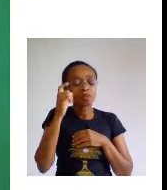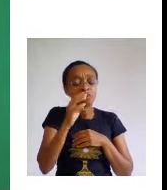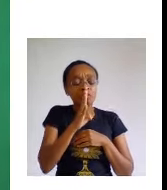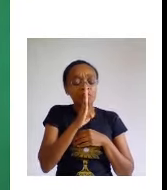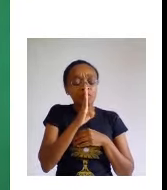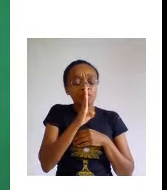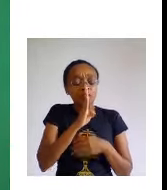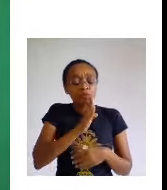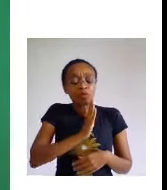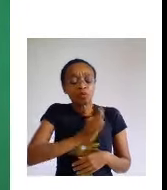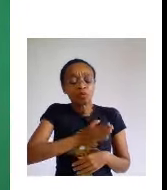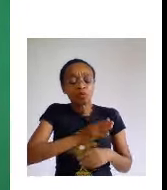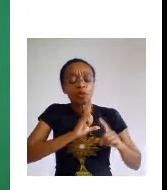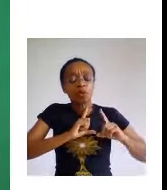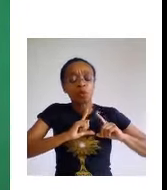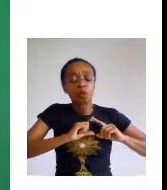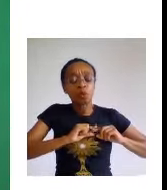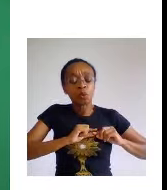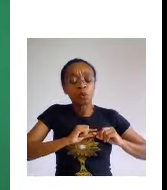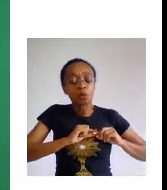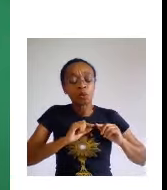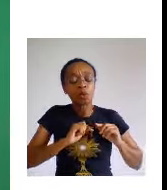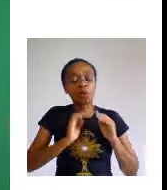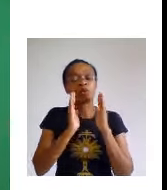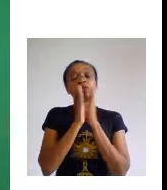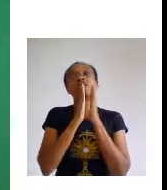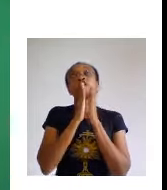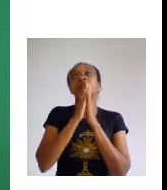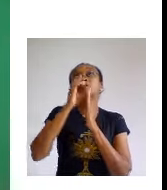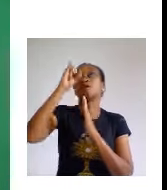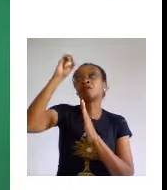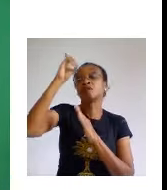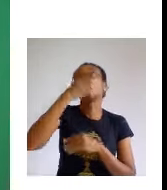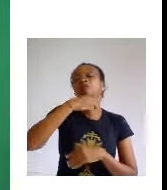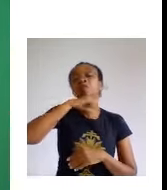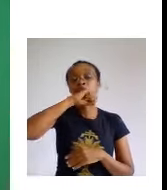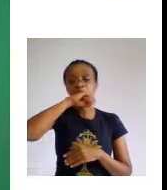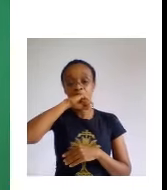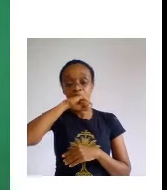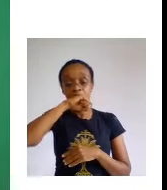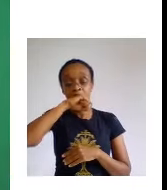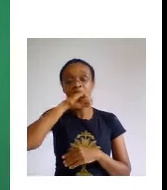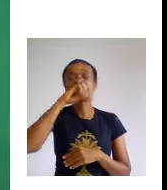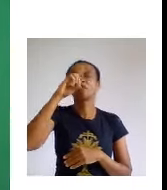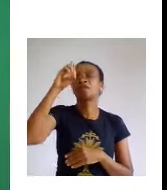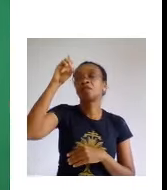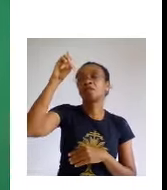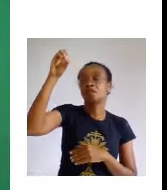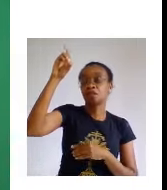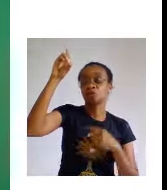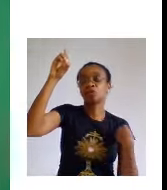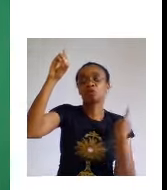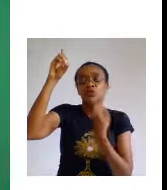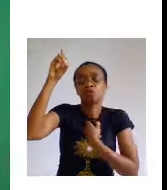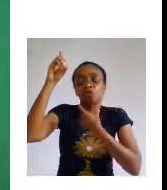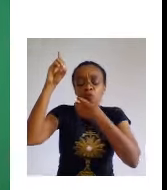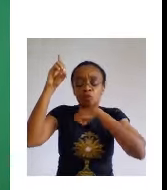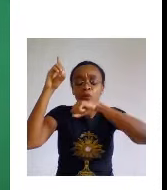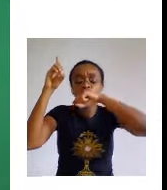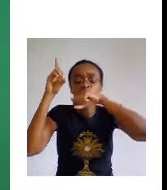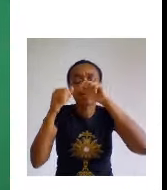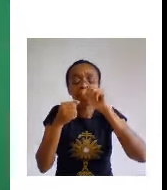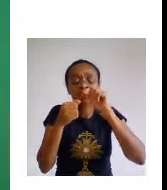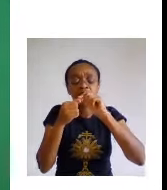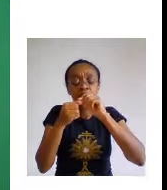silêncio o nosso coração, rezemos a Deus Pai. Deus, nosso Pai e